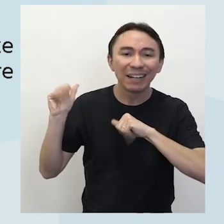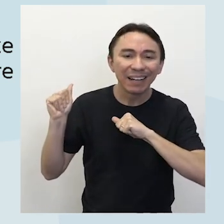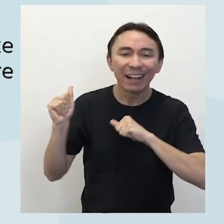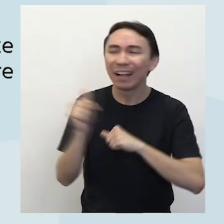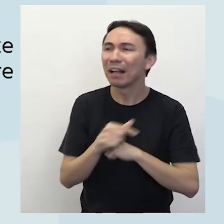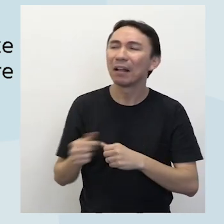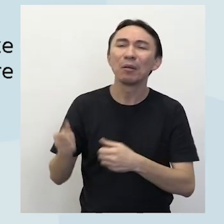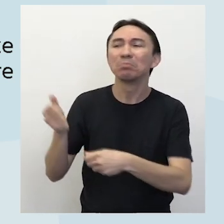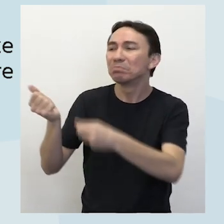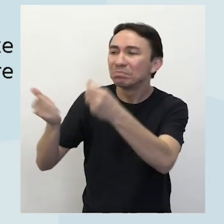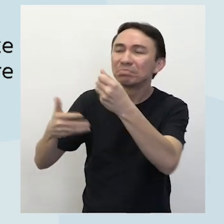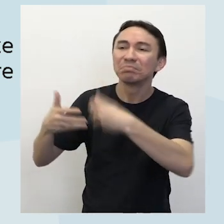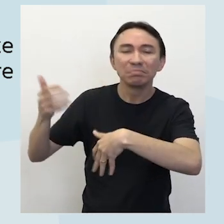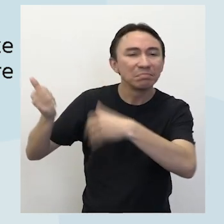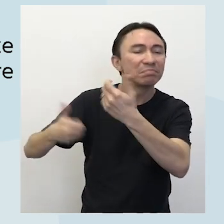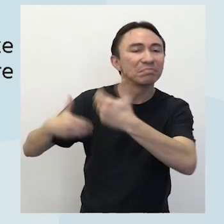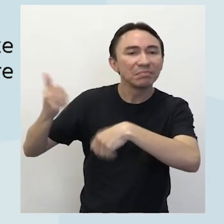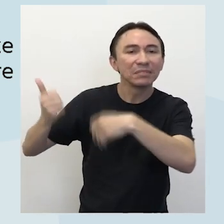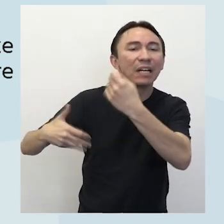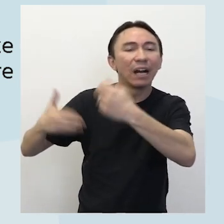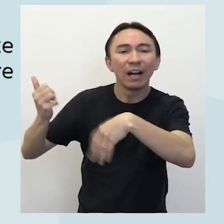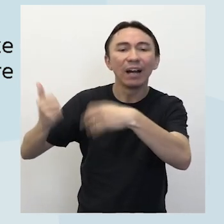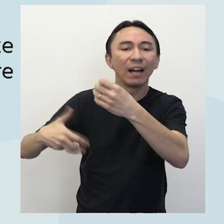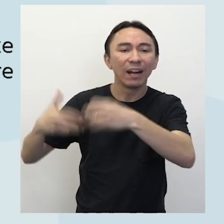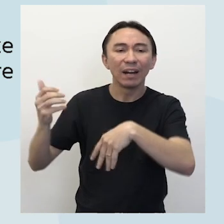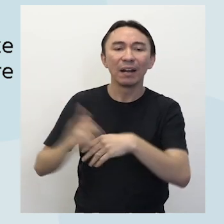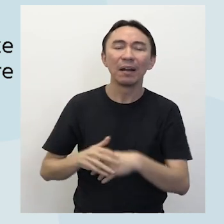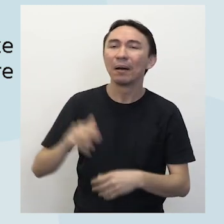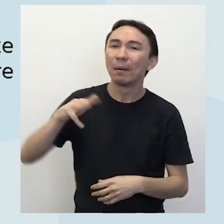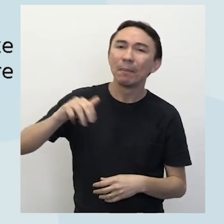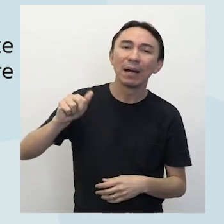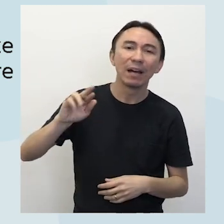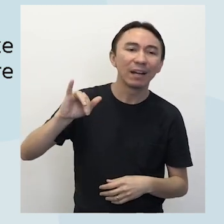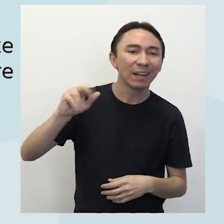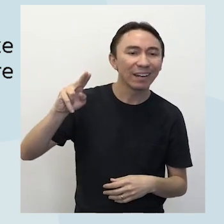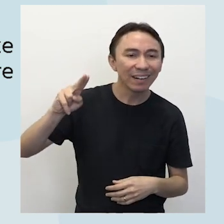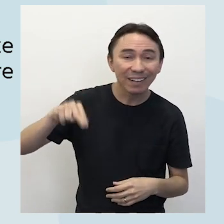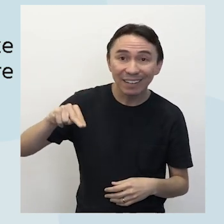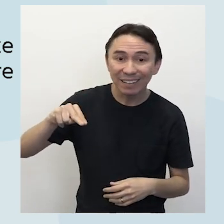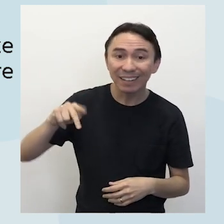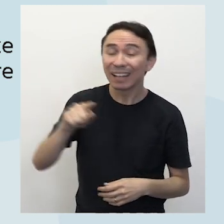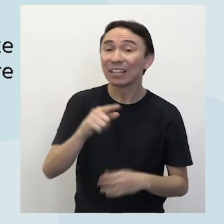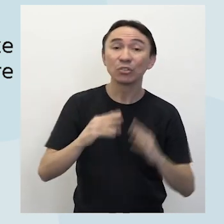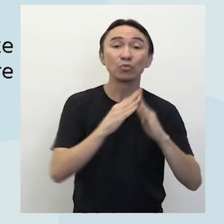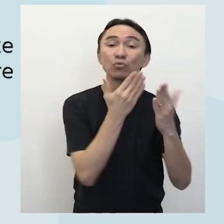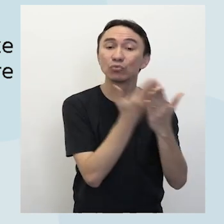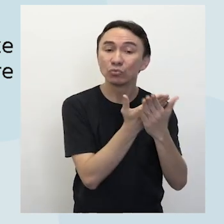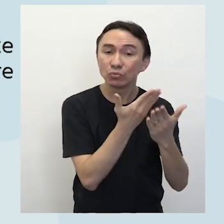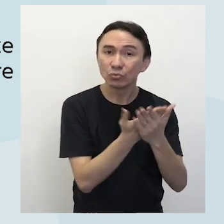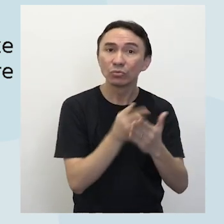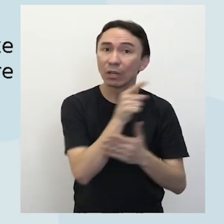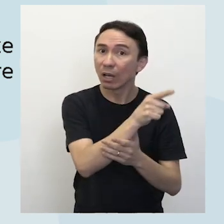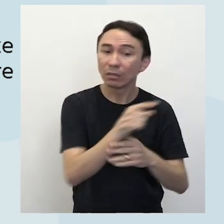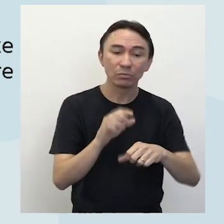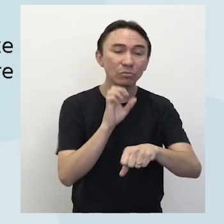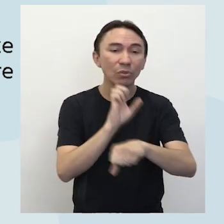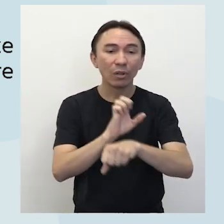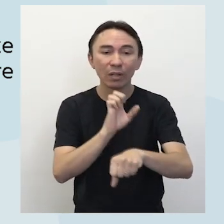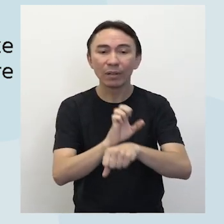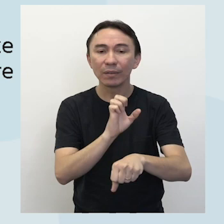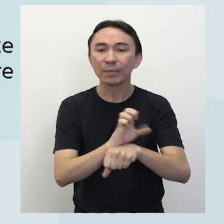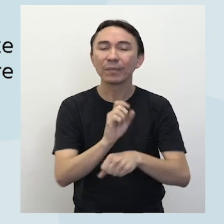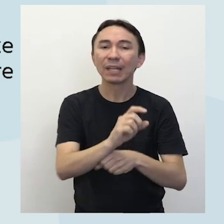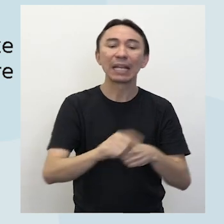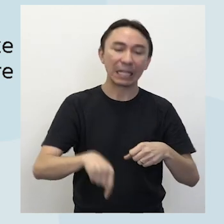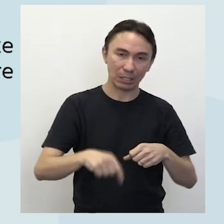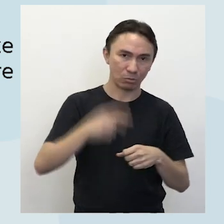explicando as coisas da aula para ela. A Marilyn estuda na Escola Estadual Guilherme de Almeida, situada lá na capital de São